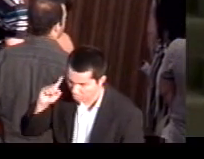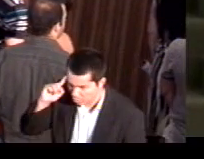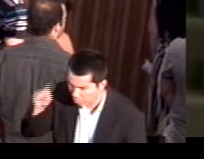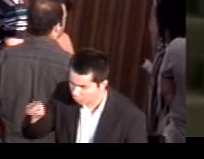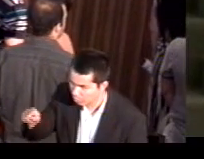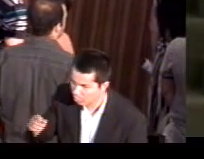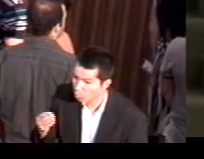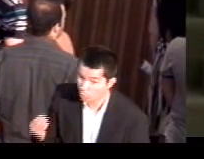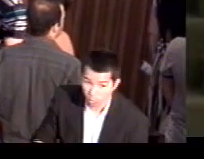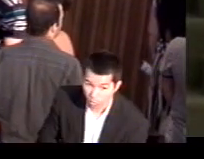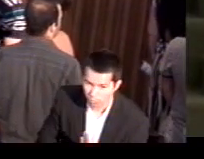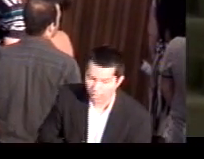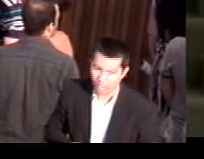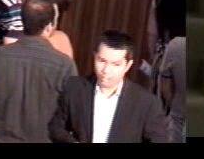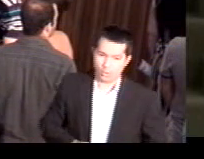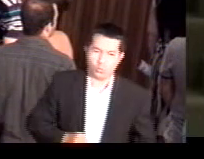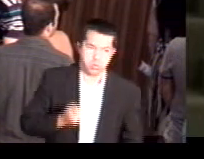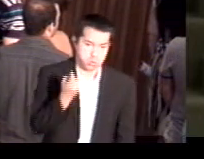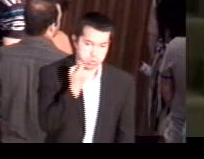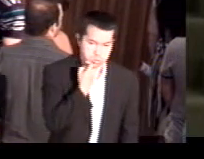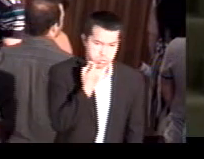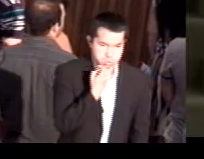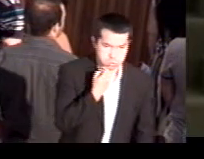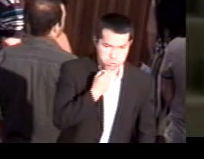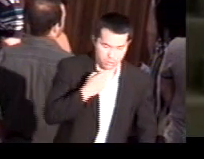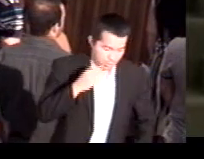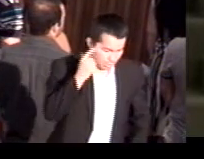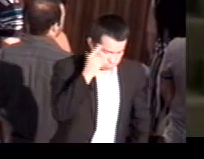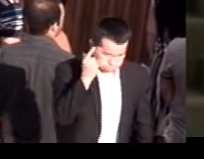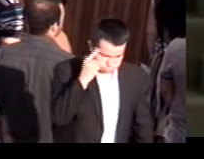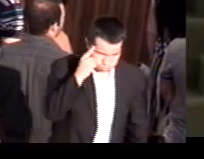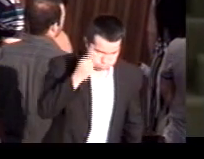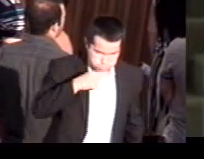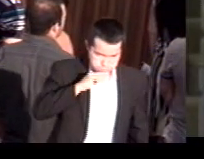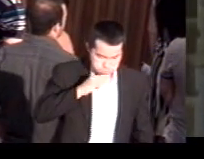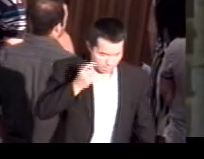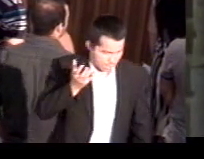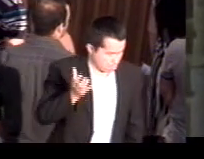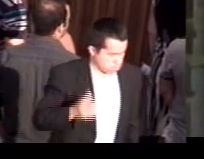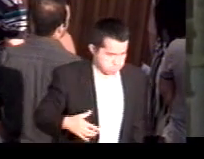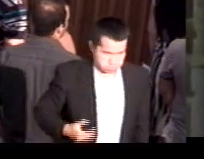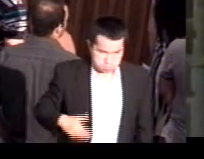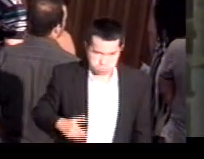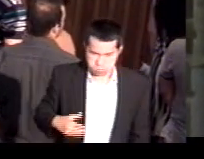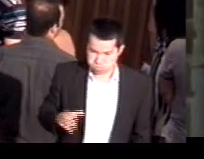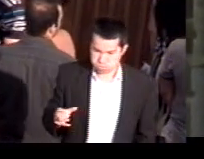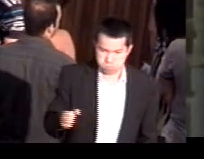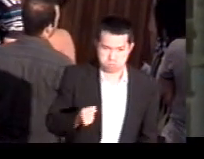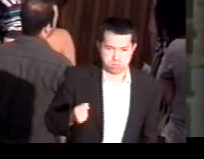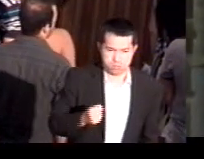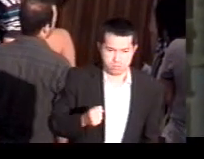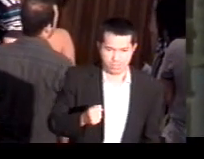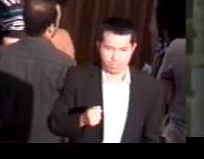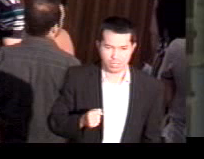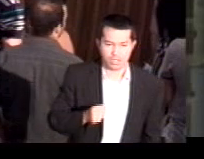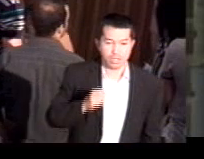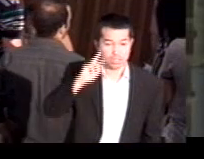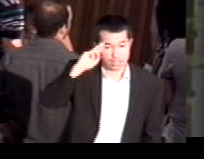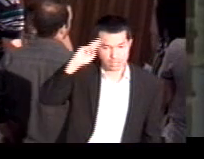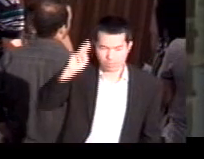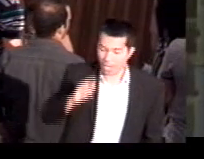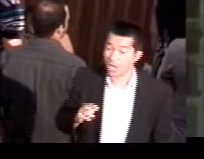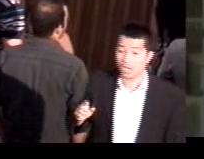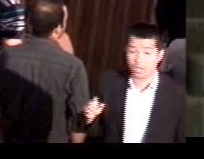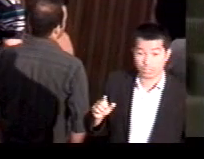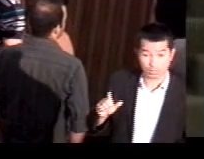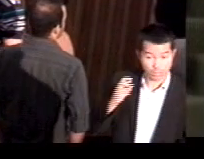disse: sexta-feira, quando termina o expediente. Então toda sexta-feira, quando terminar o expediente, eu vou te buscar na tua empresa, e a